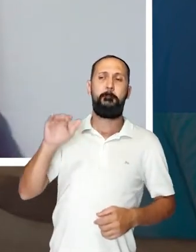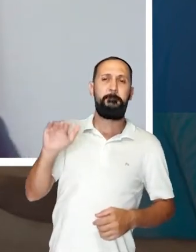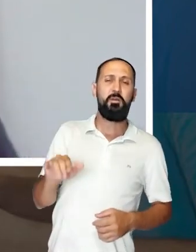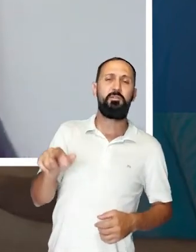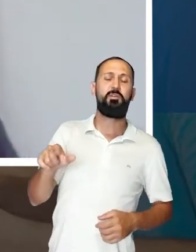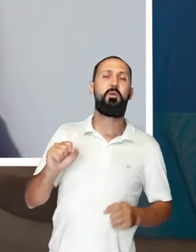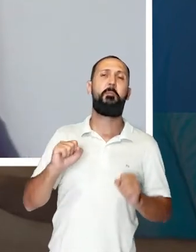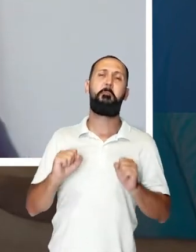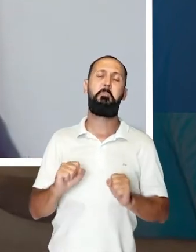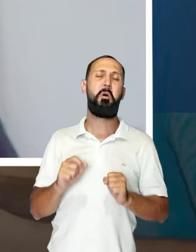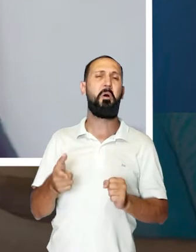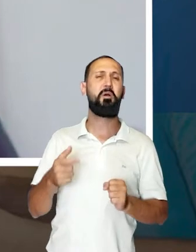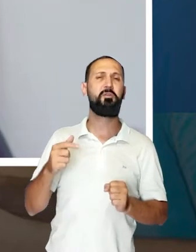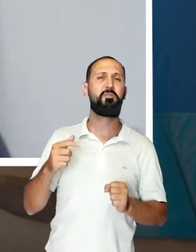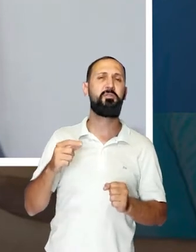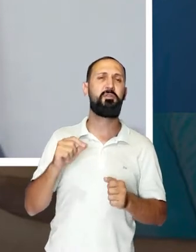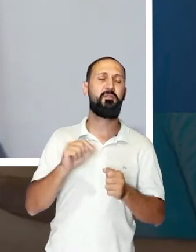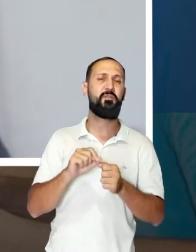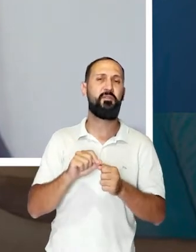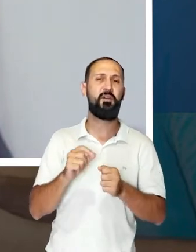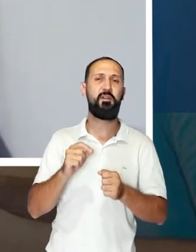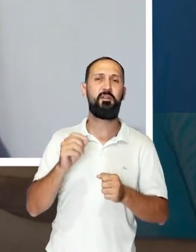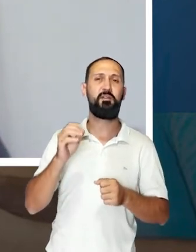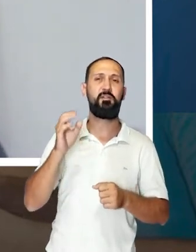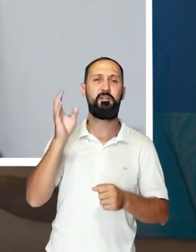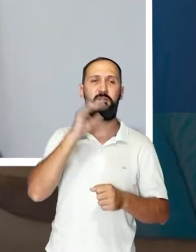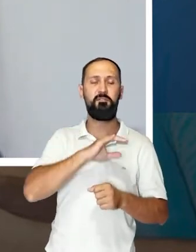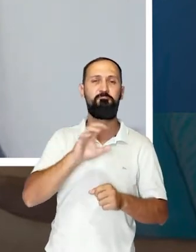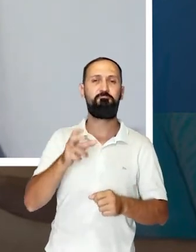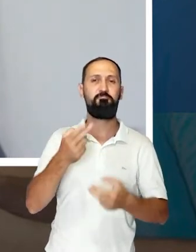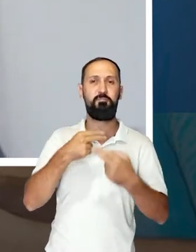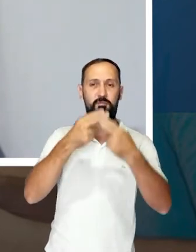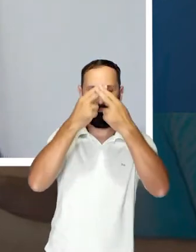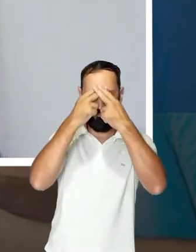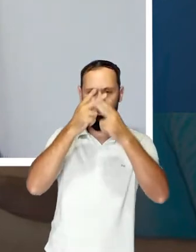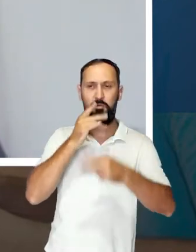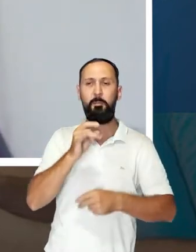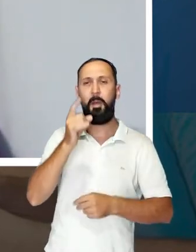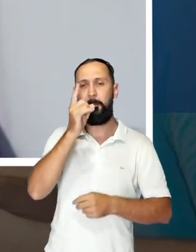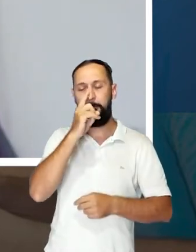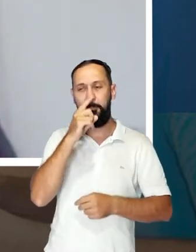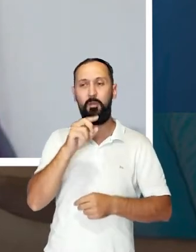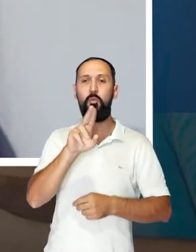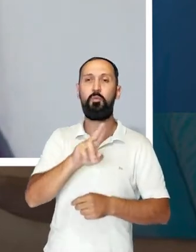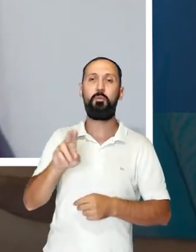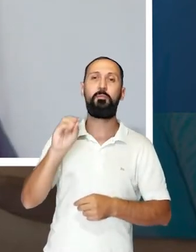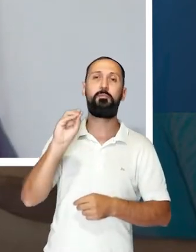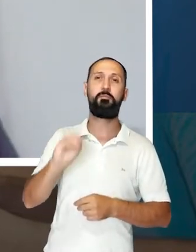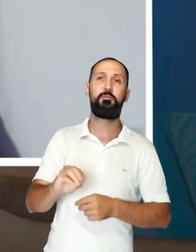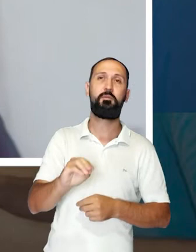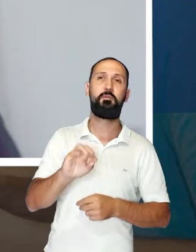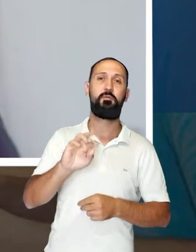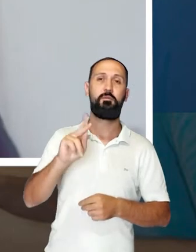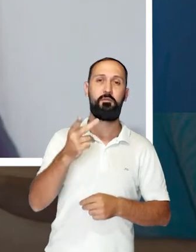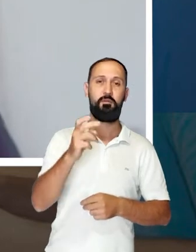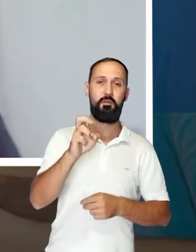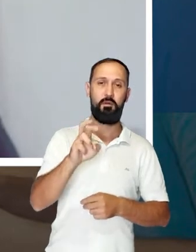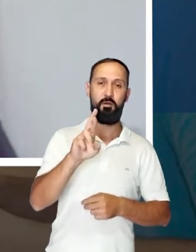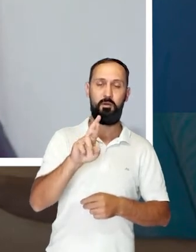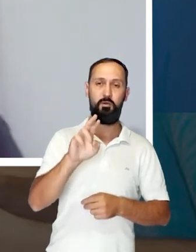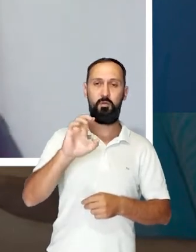de tão baixa estatura deve ter causado tremenda frustração aos seus pais batizar alguém do nome